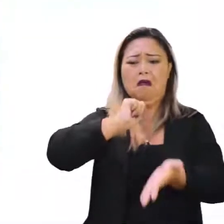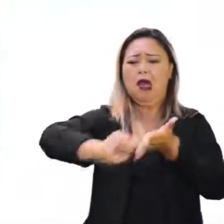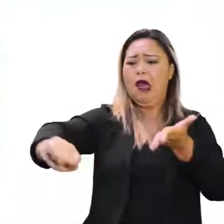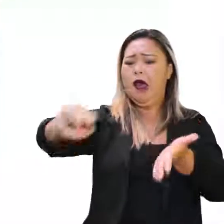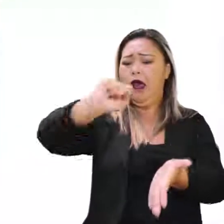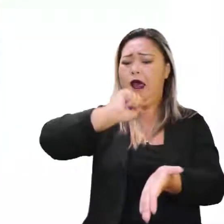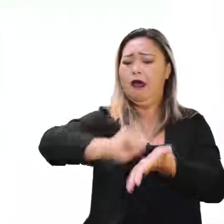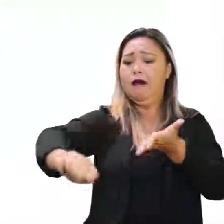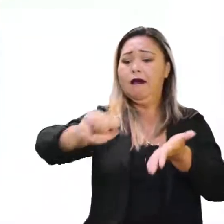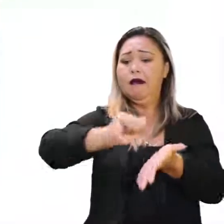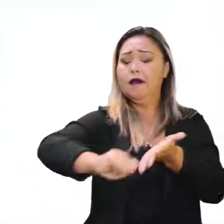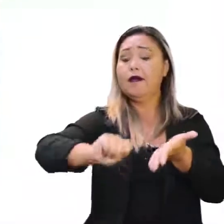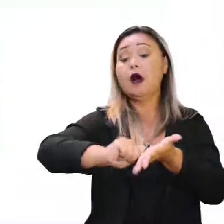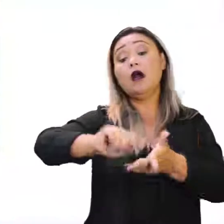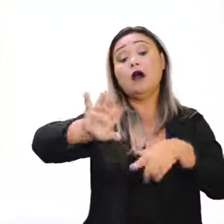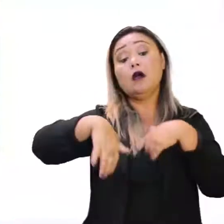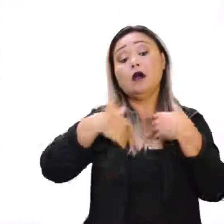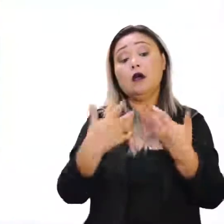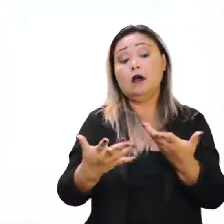mesmo, e aí uma certa